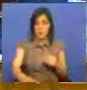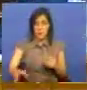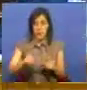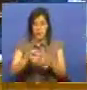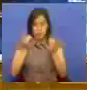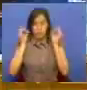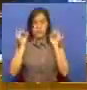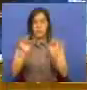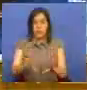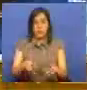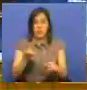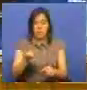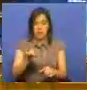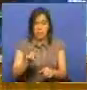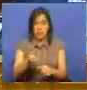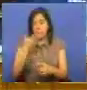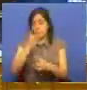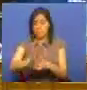despedimento, por exemplo,